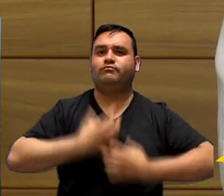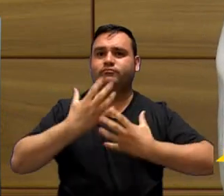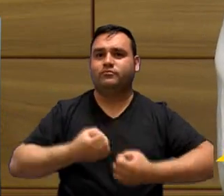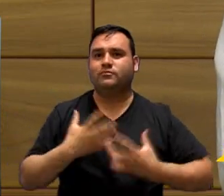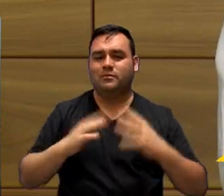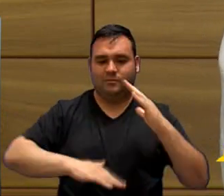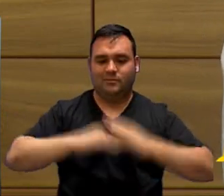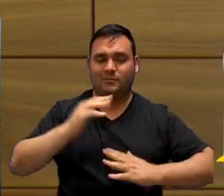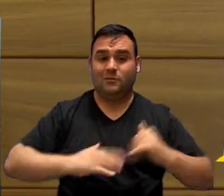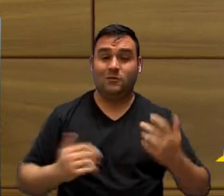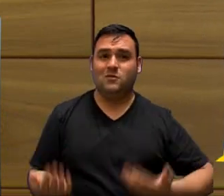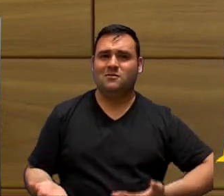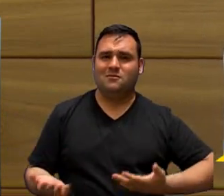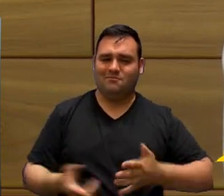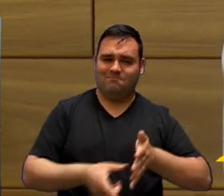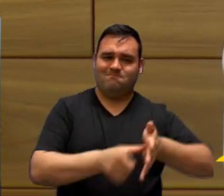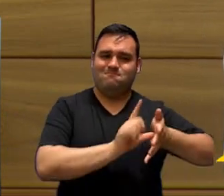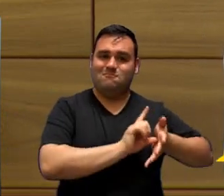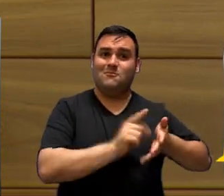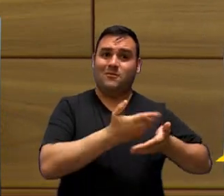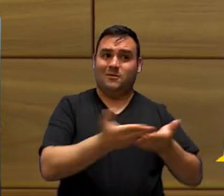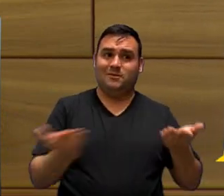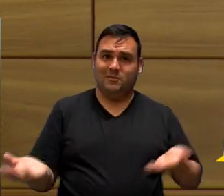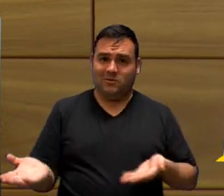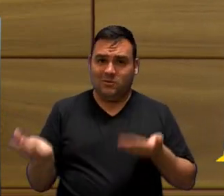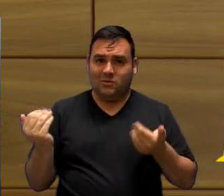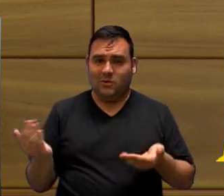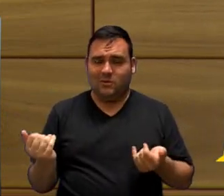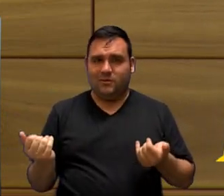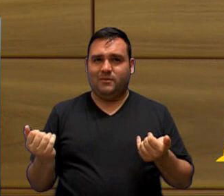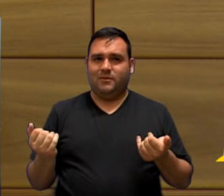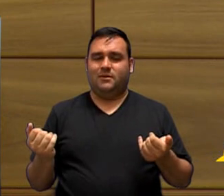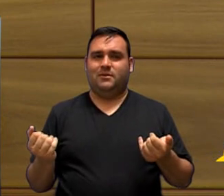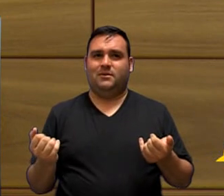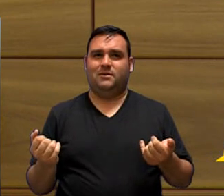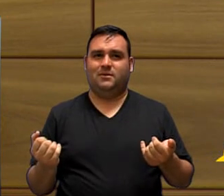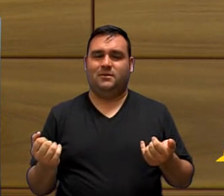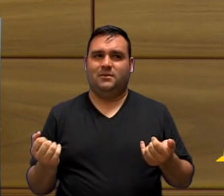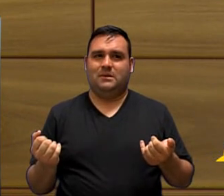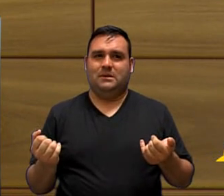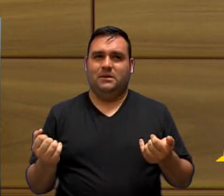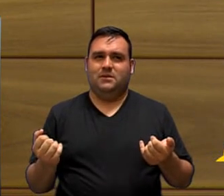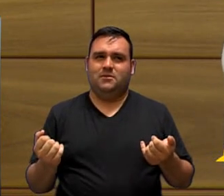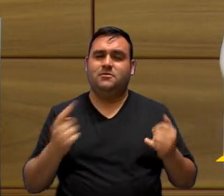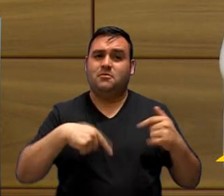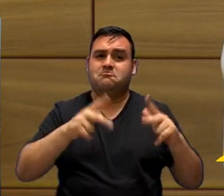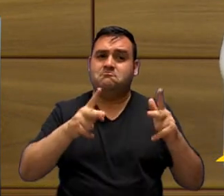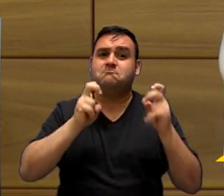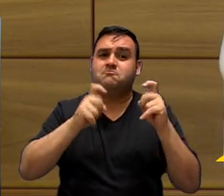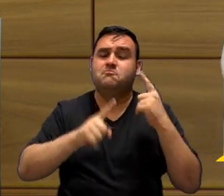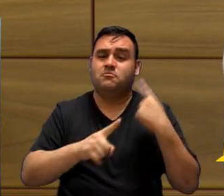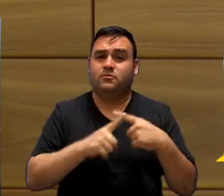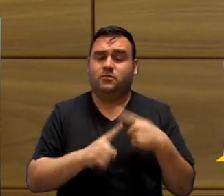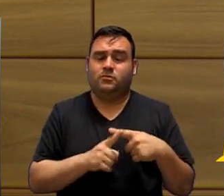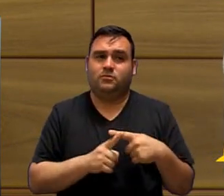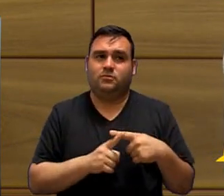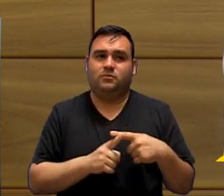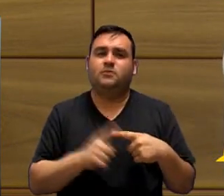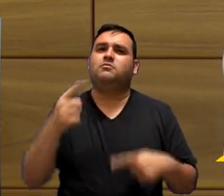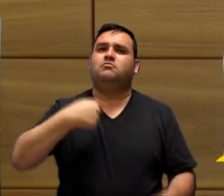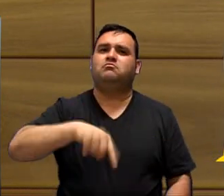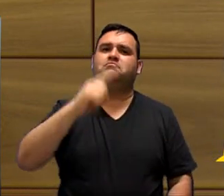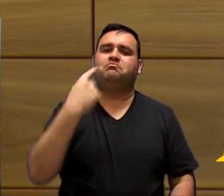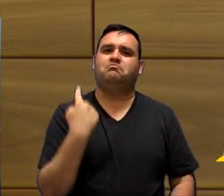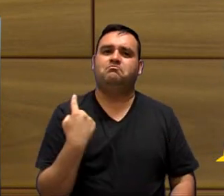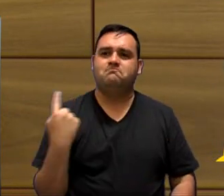numa atitude muito precoce, de que ainda jovens se notabilizam por saírem à